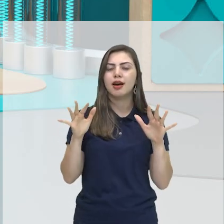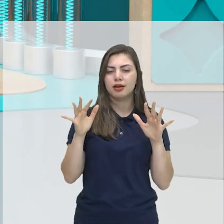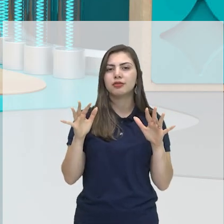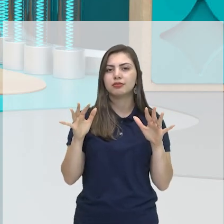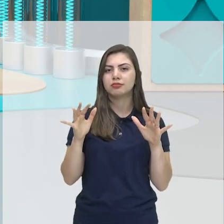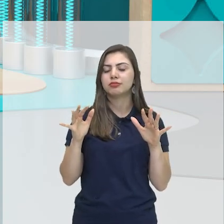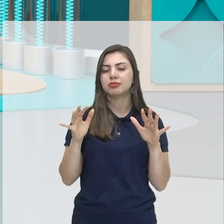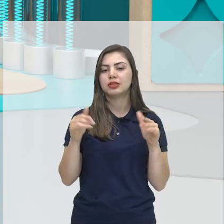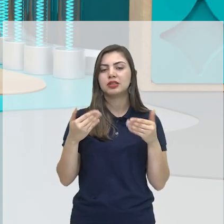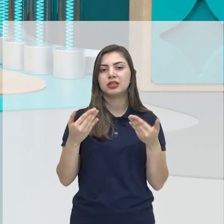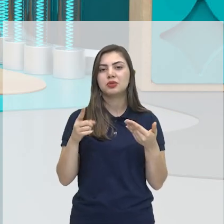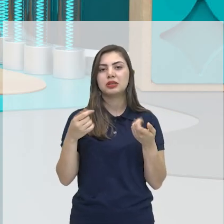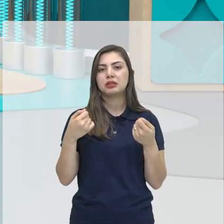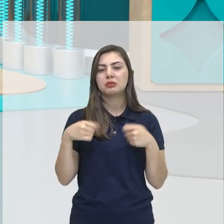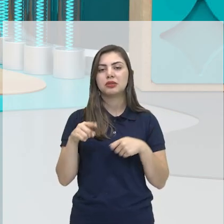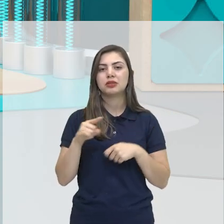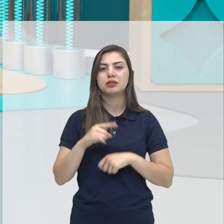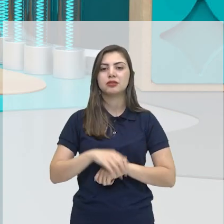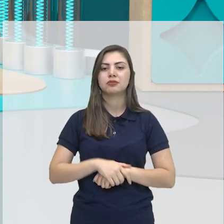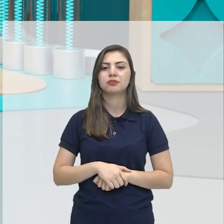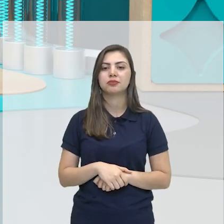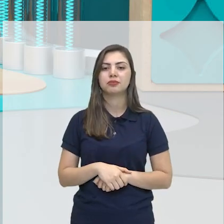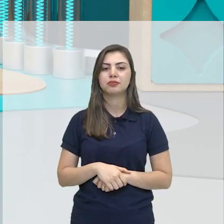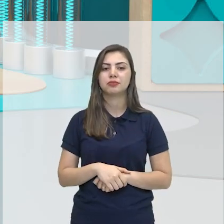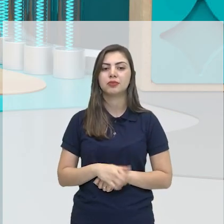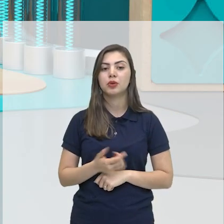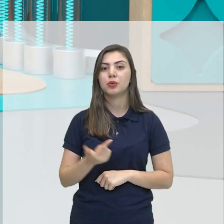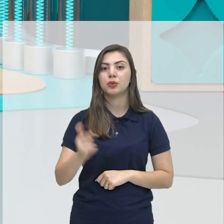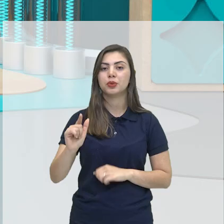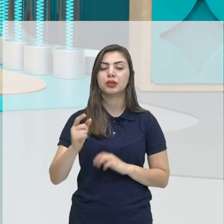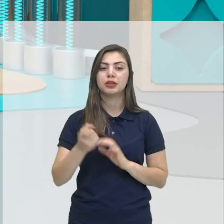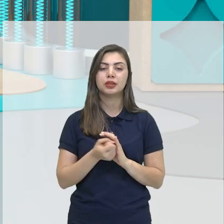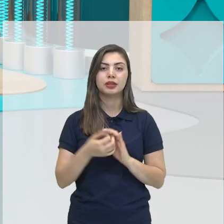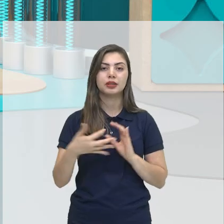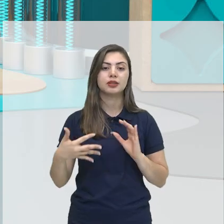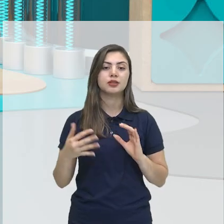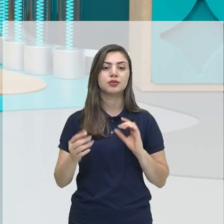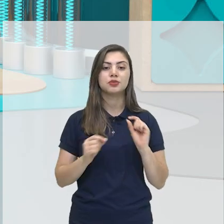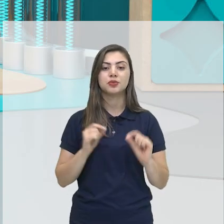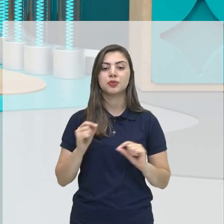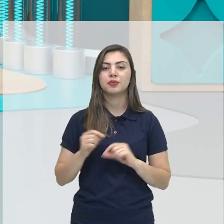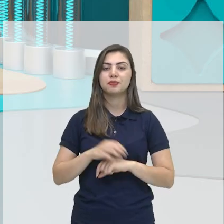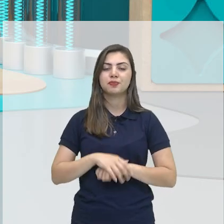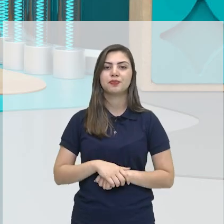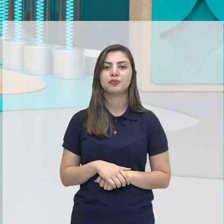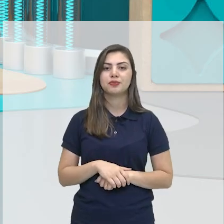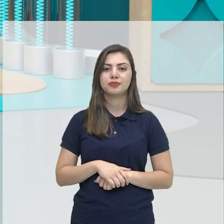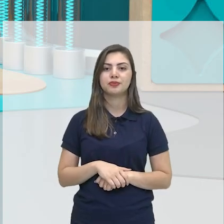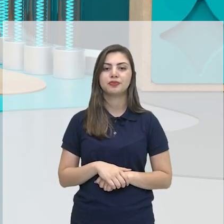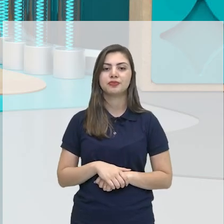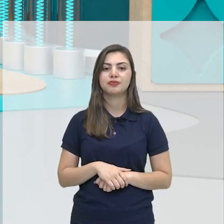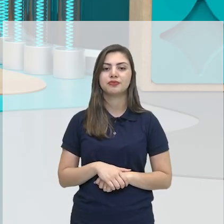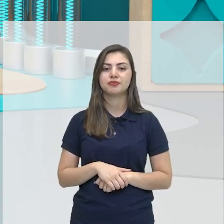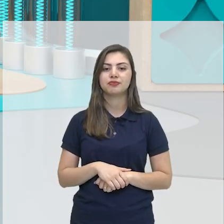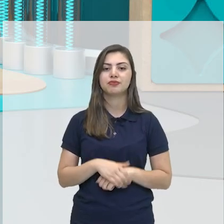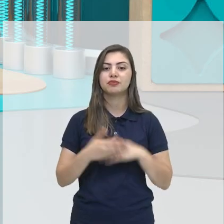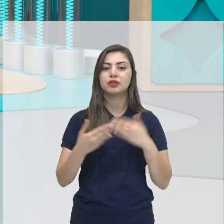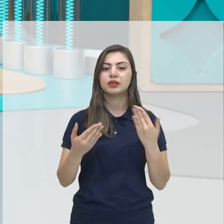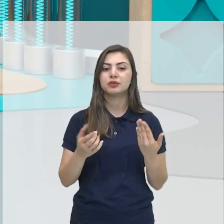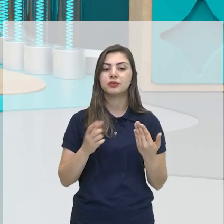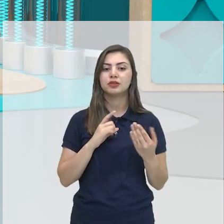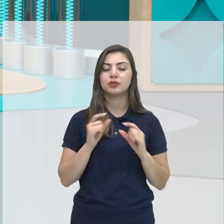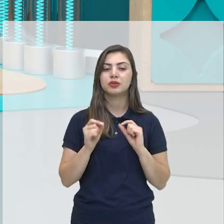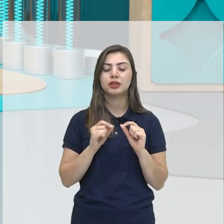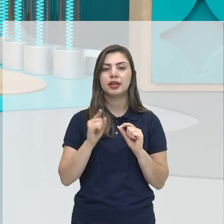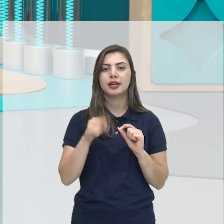ela não tem a profundidade, ela não trabalha com a perspectiva. É como se fosse uma obra plana, uma pintura plana, eles não